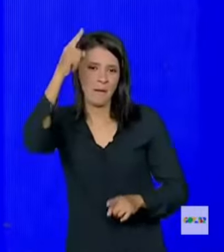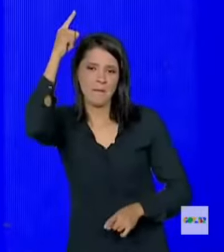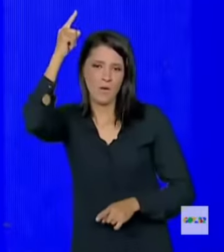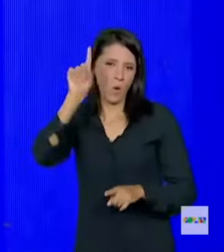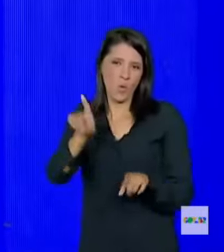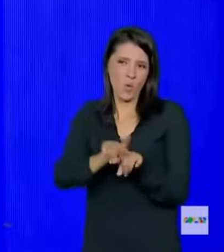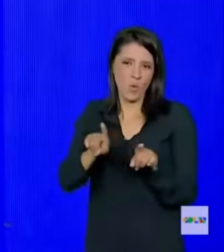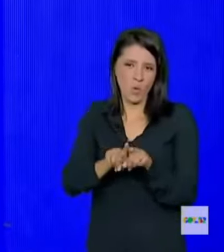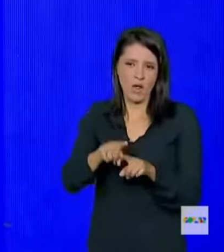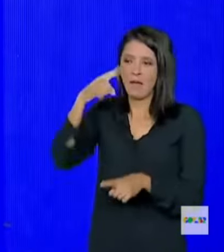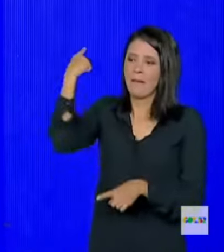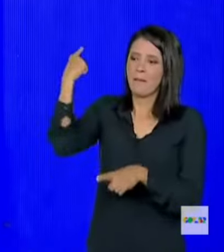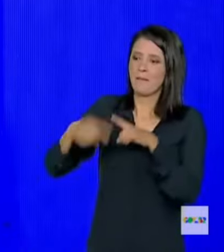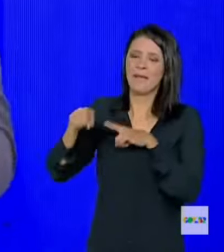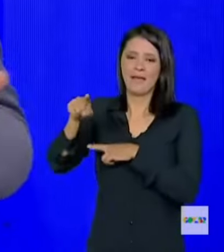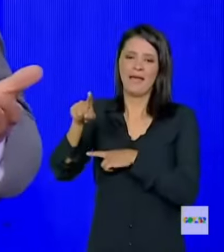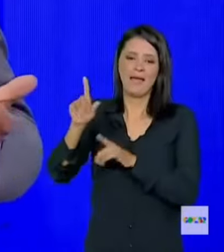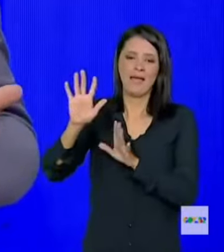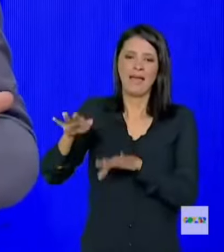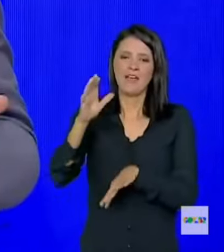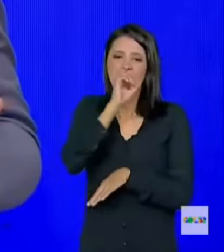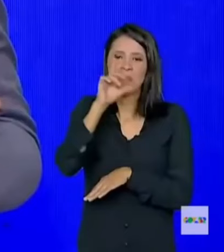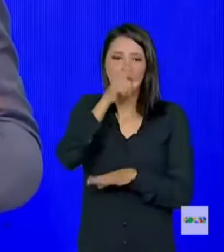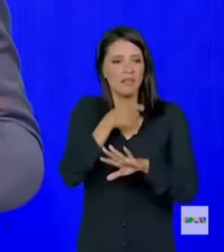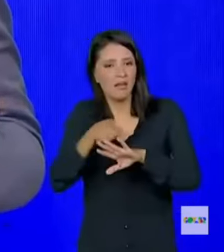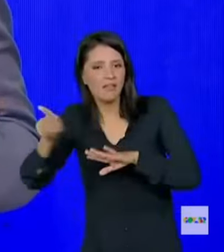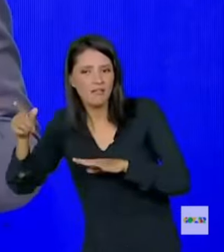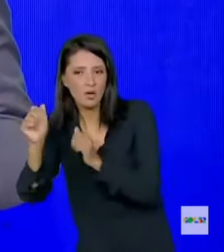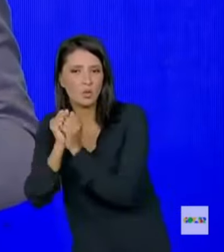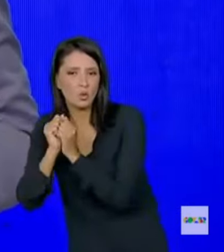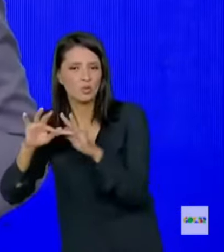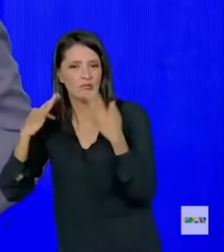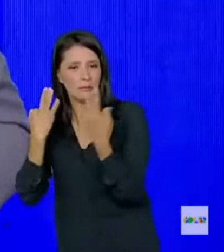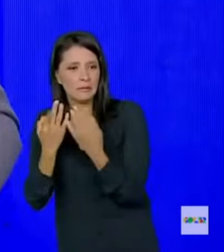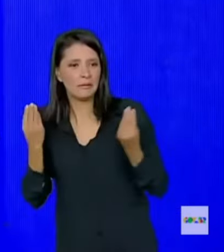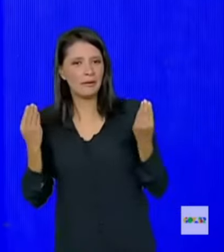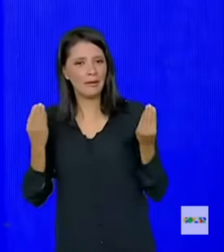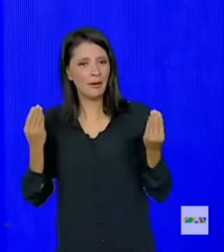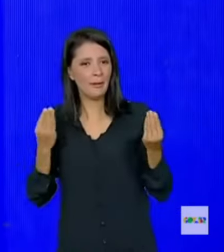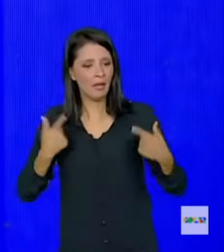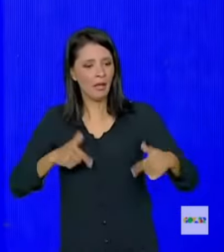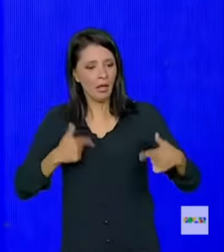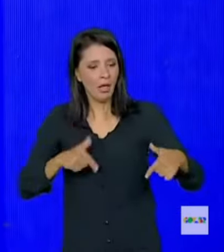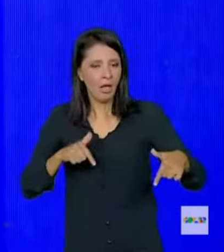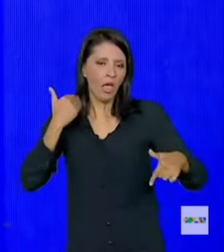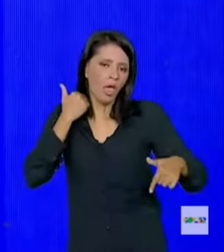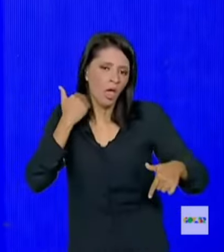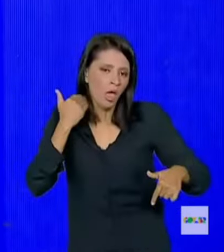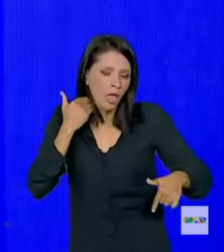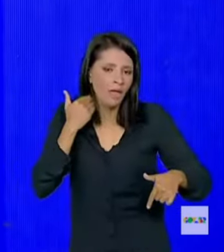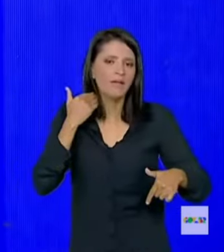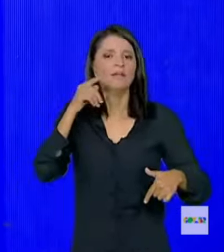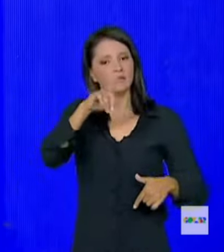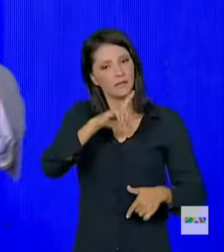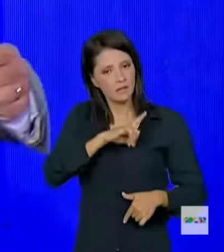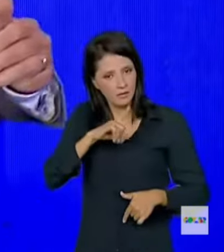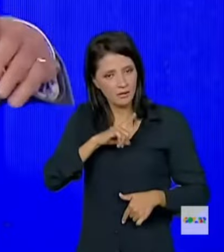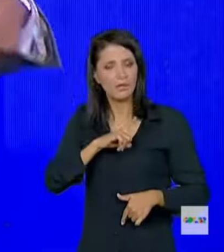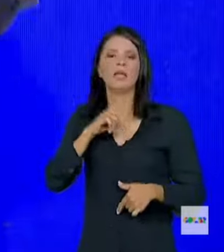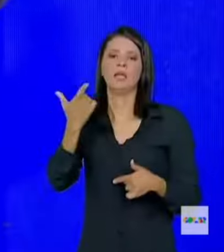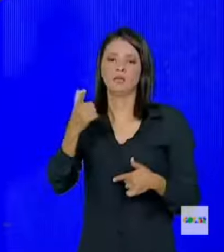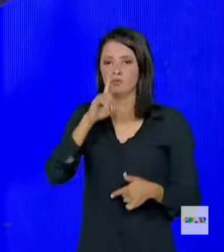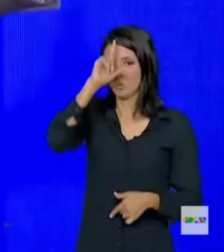cidadão de passar um final da semana com os seus familiares. Ou seja, se você tem na rede hospitalar a gente